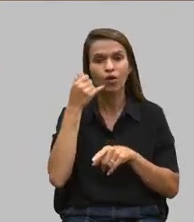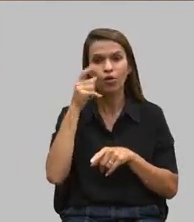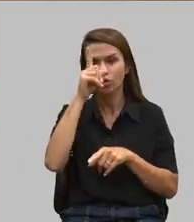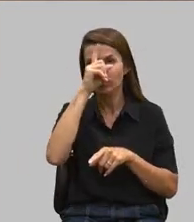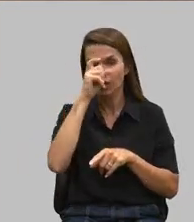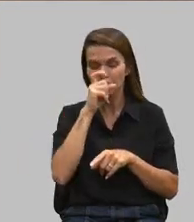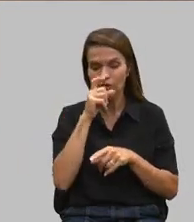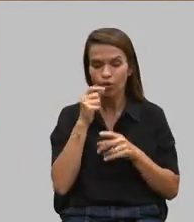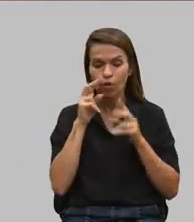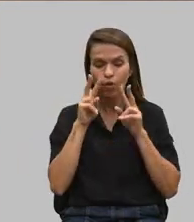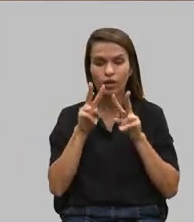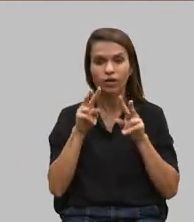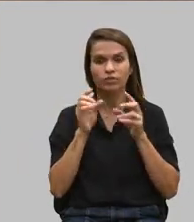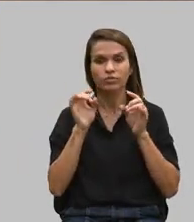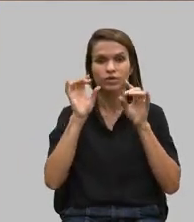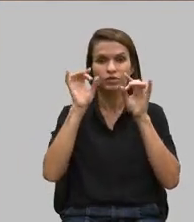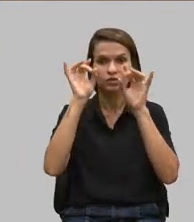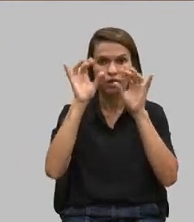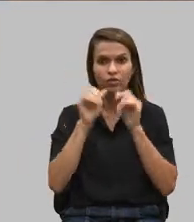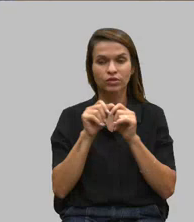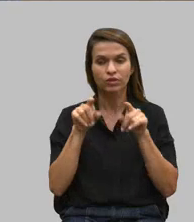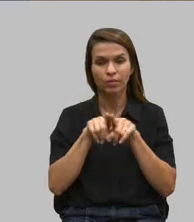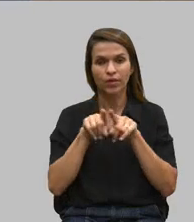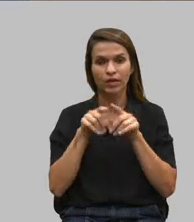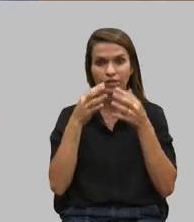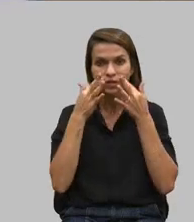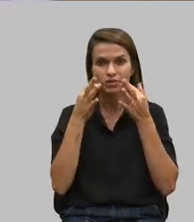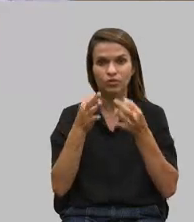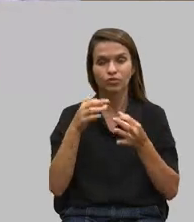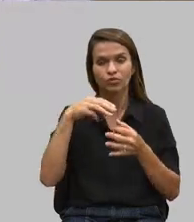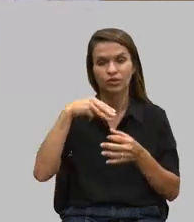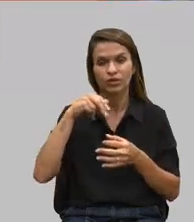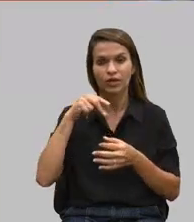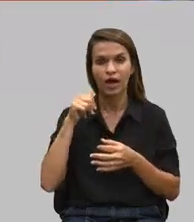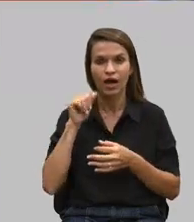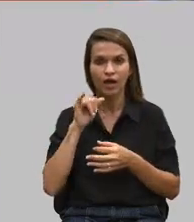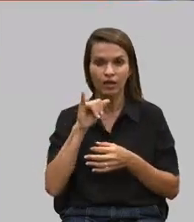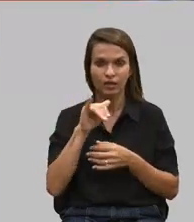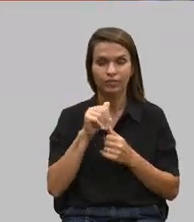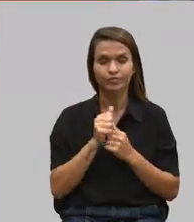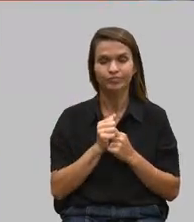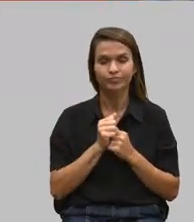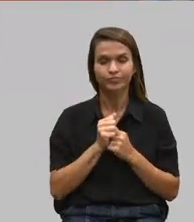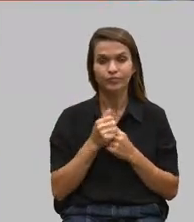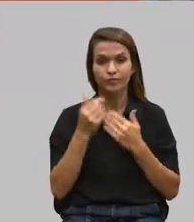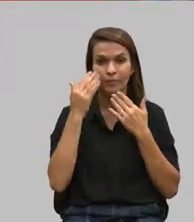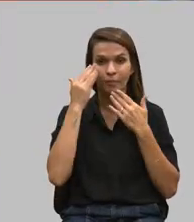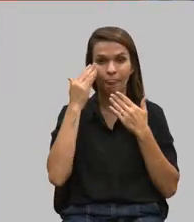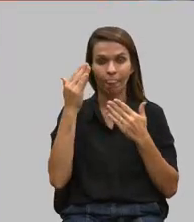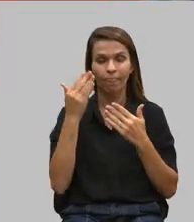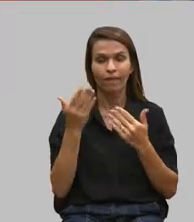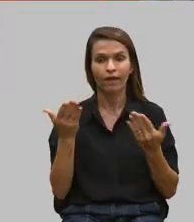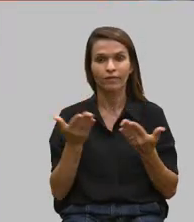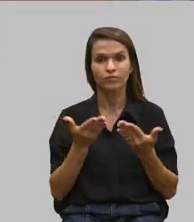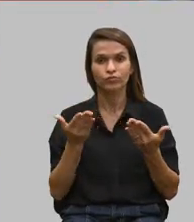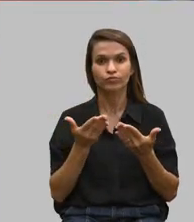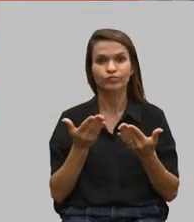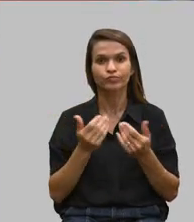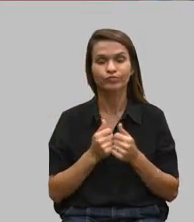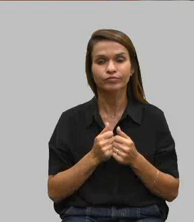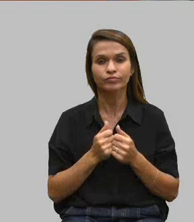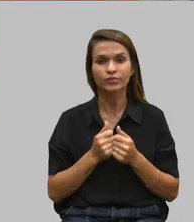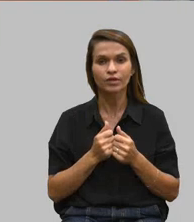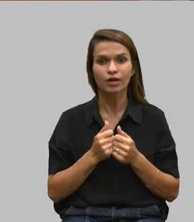especial também na na atenção primária obrigada obrigado agora vamos aqui atendendo a